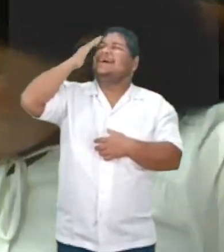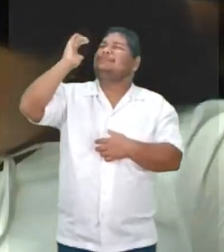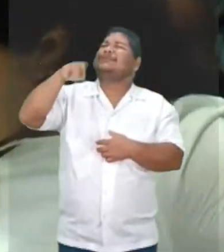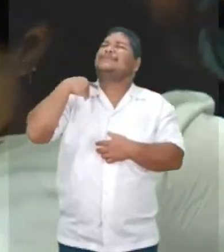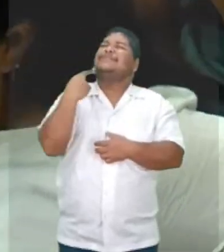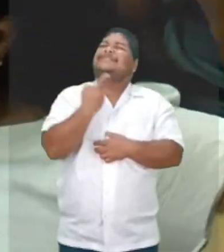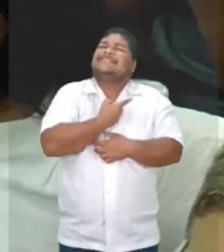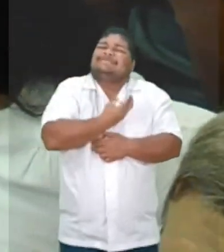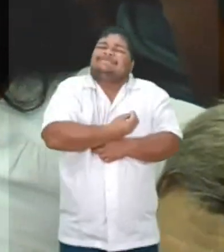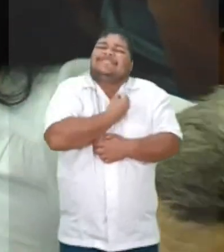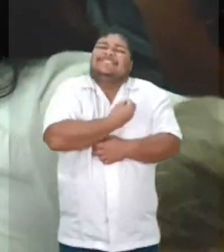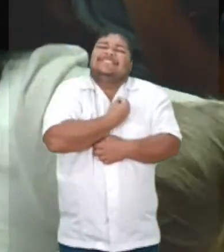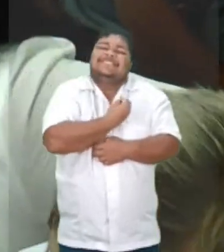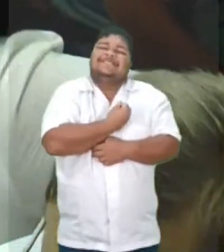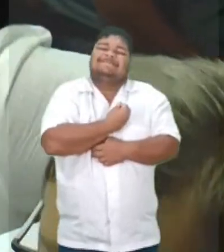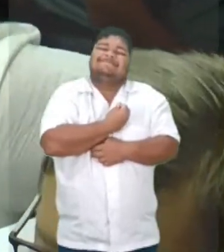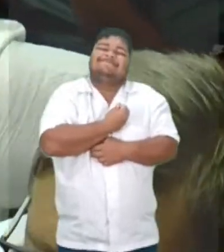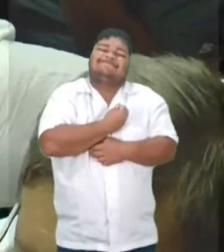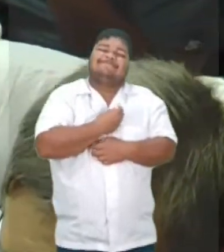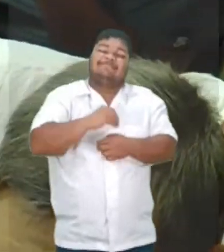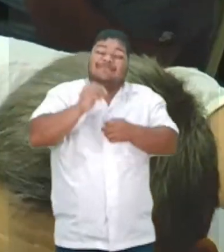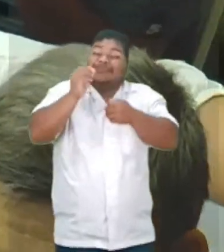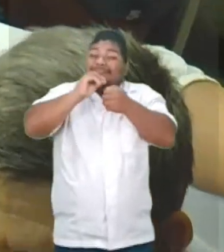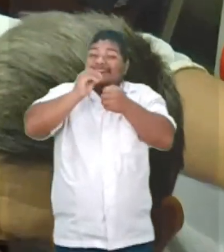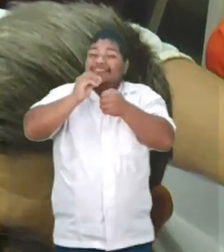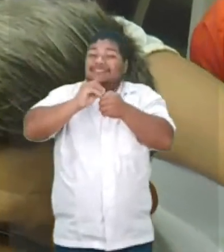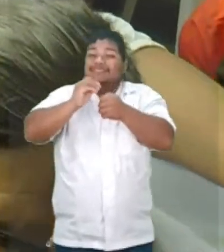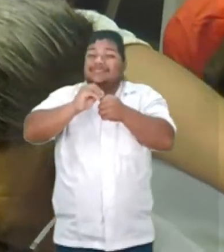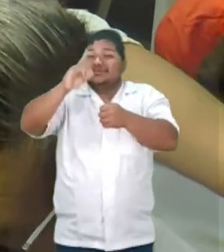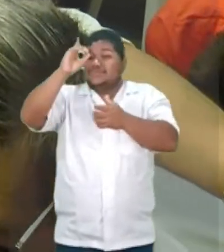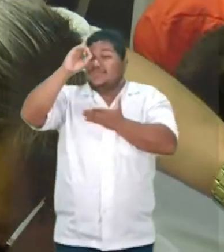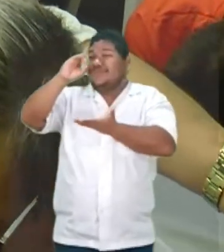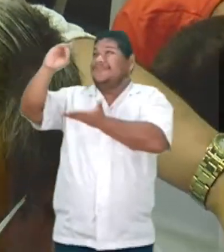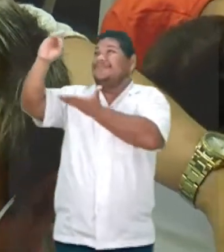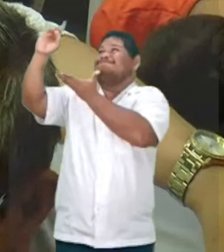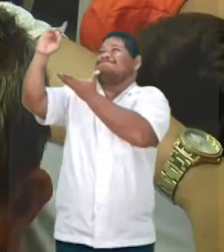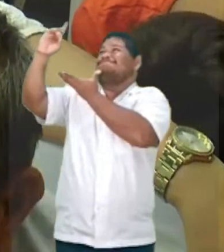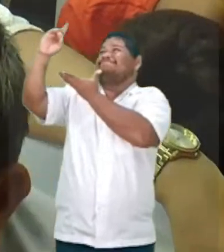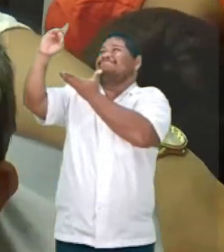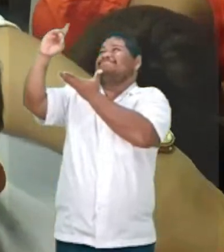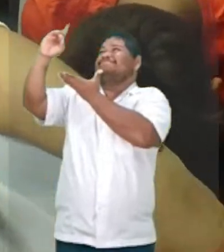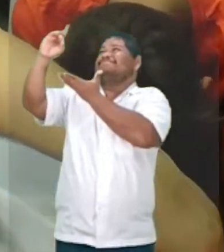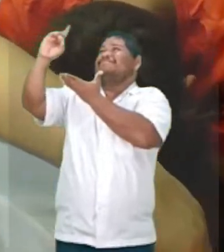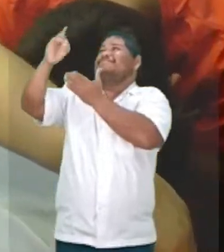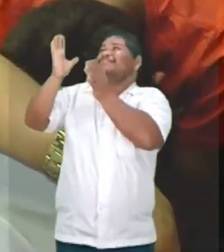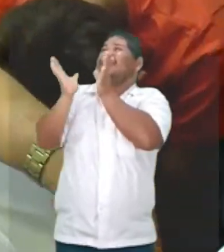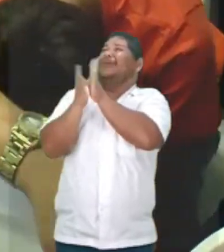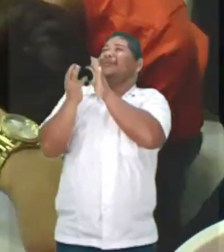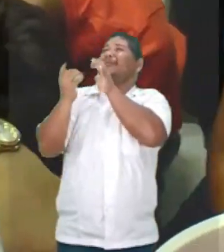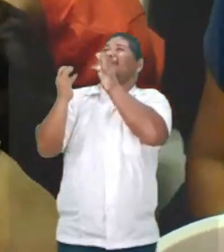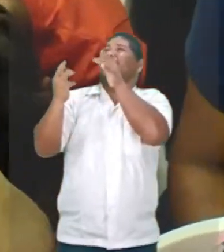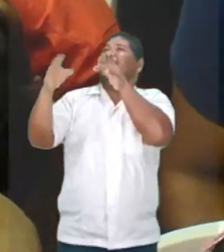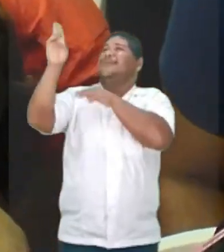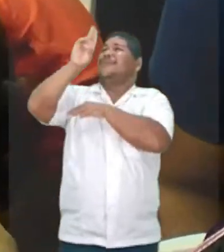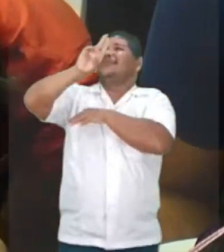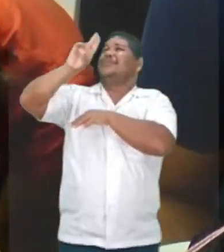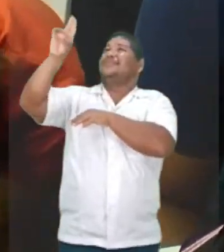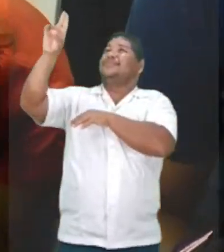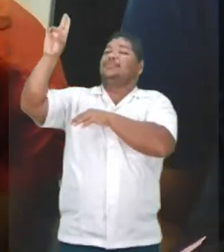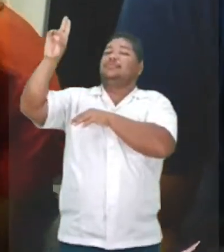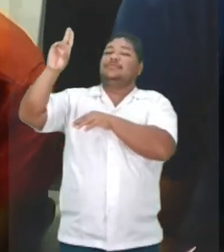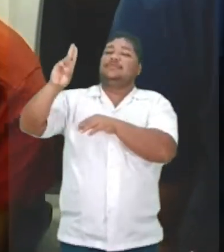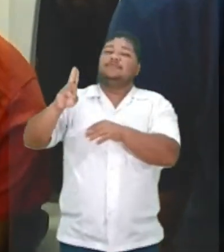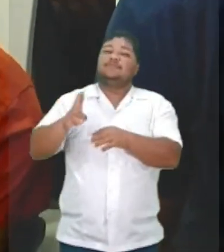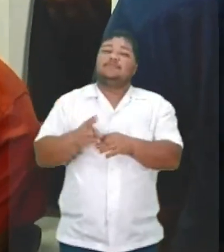vidas. Nós somos feituras Tuas, ó Deus, para a glória de Teu nome. Que o Senhor